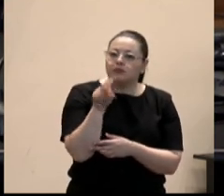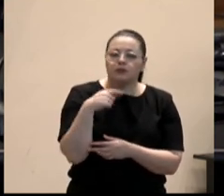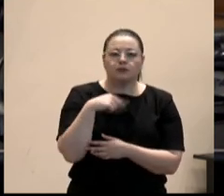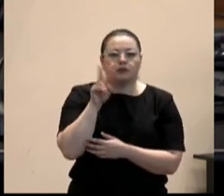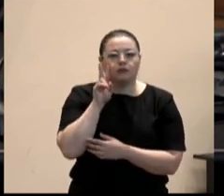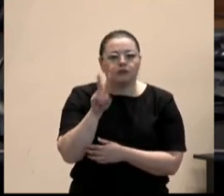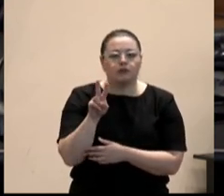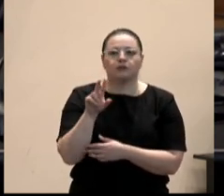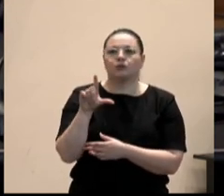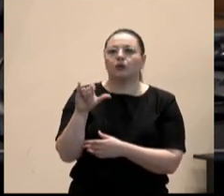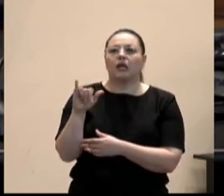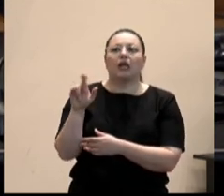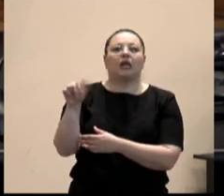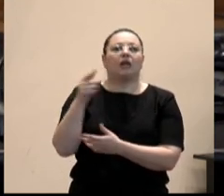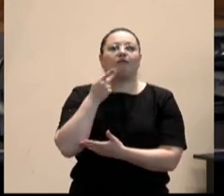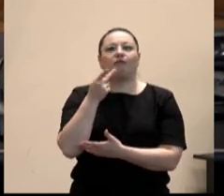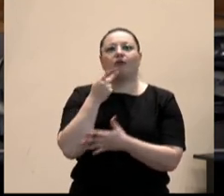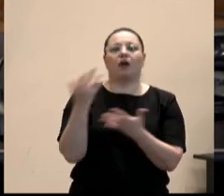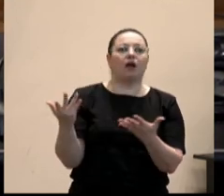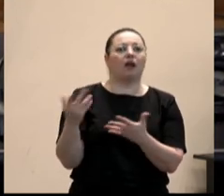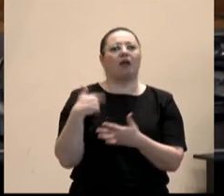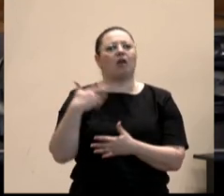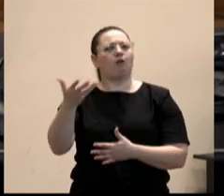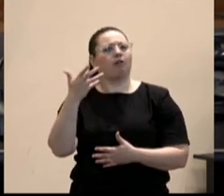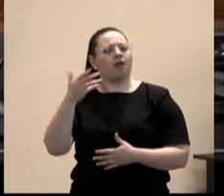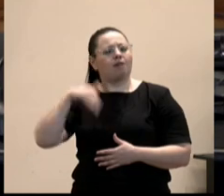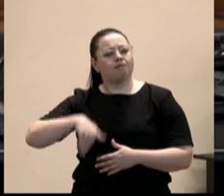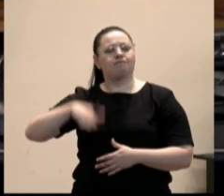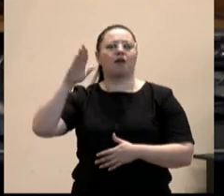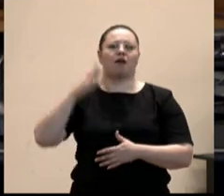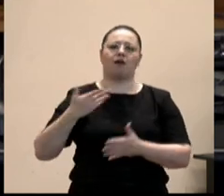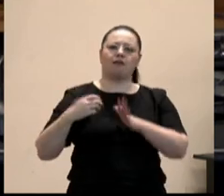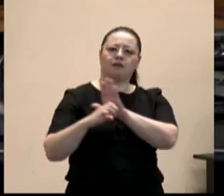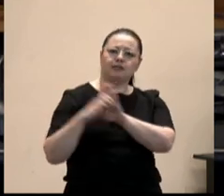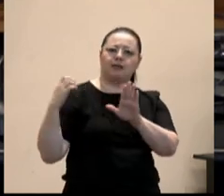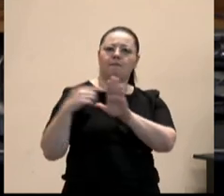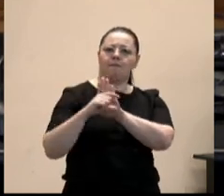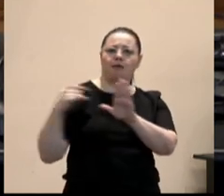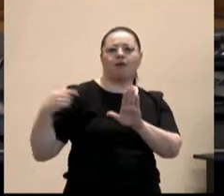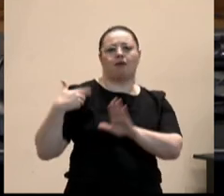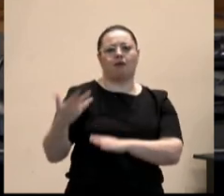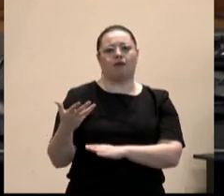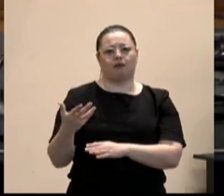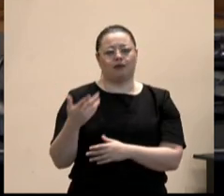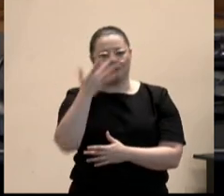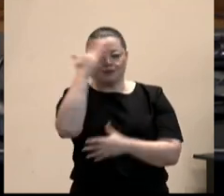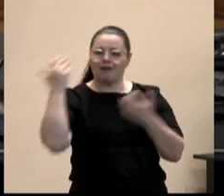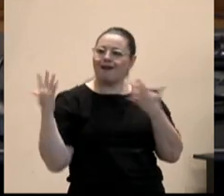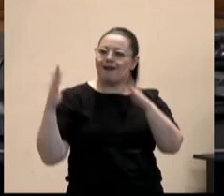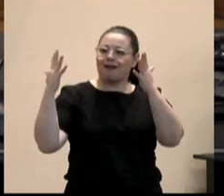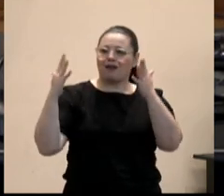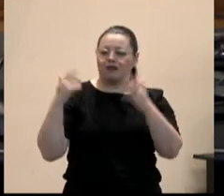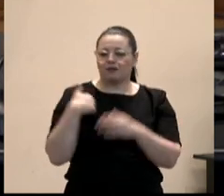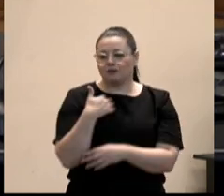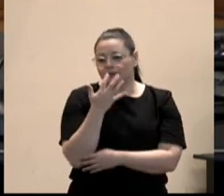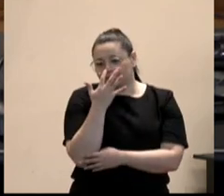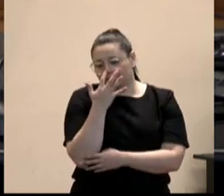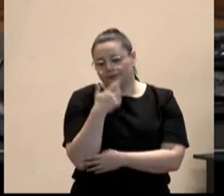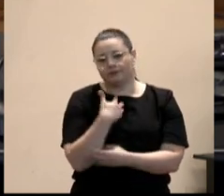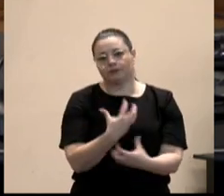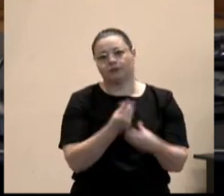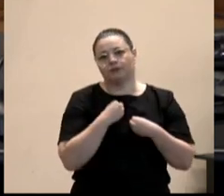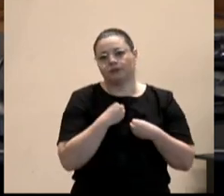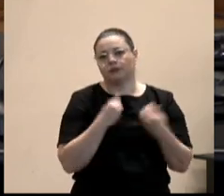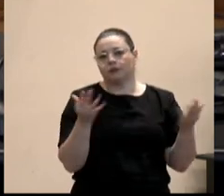Lira dizendo que quer mais emenda, tem gente que comemora. Eu fico triste, porque é menos